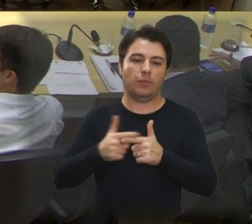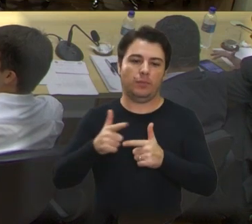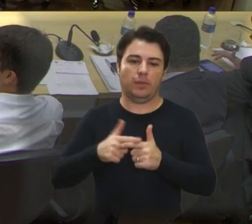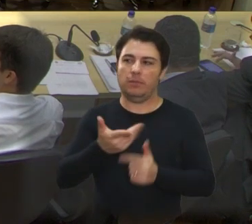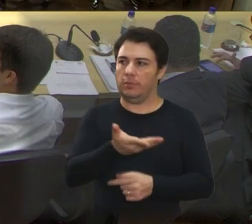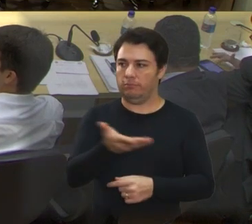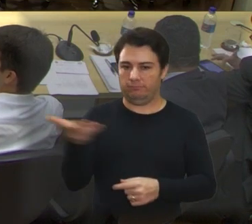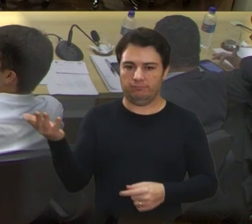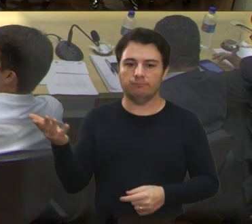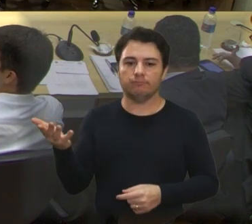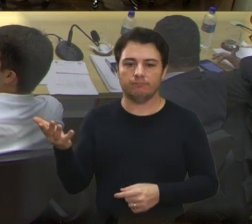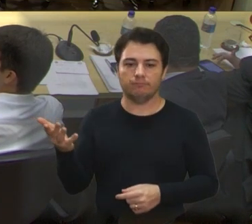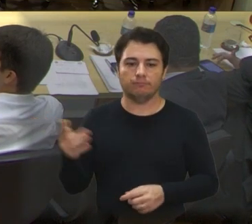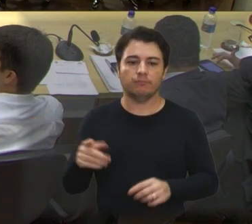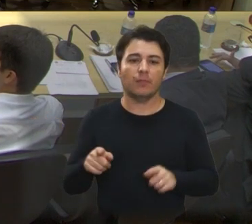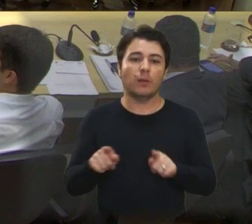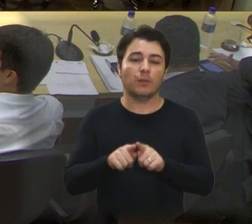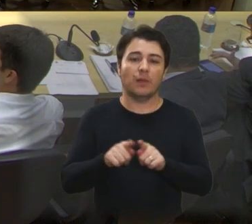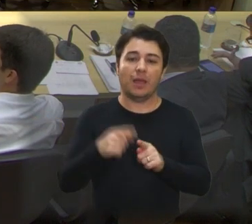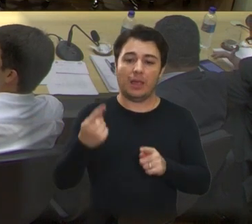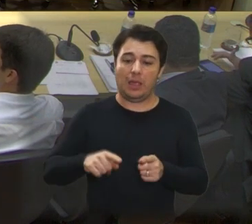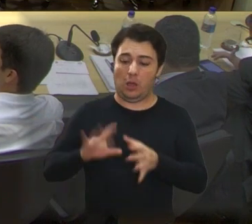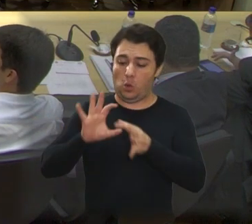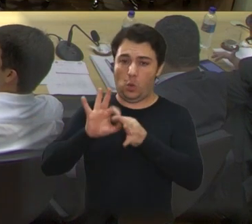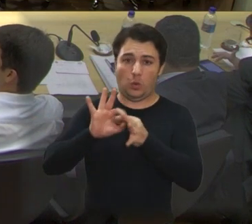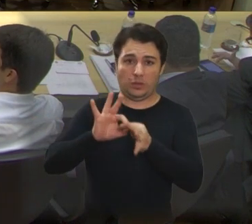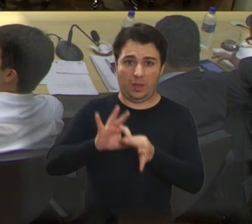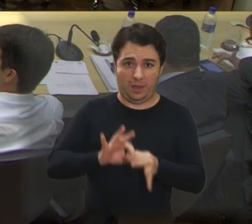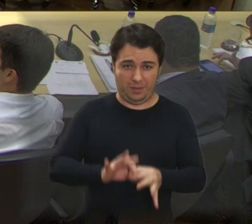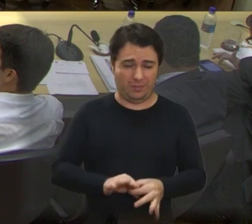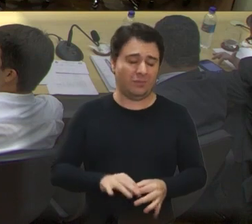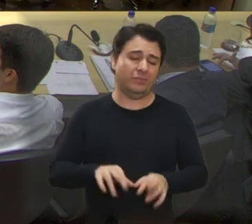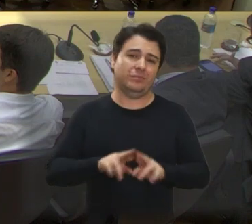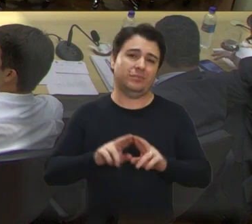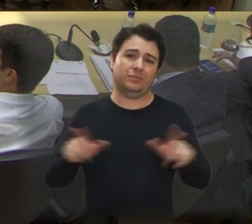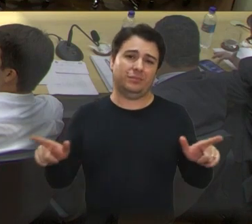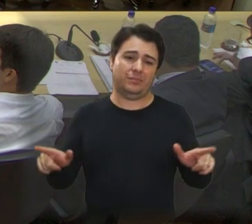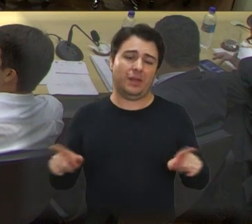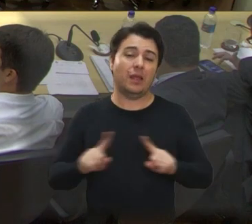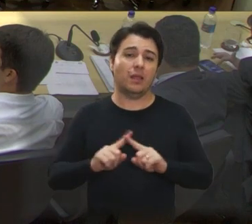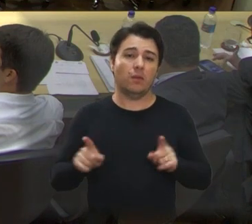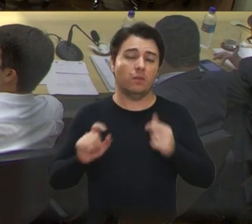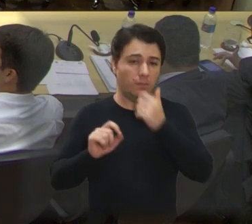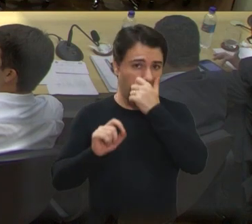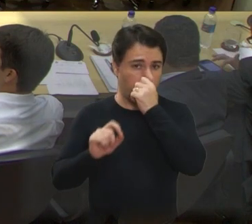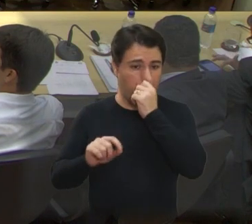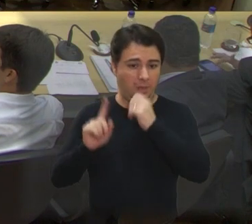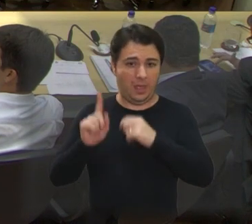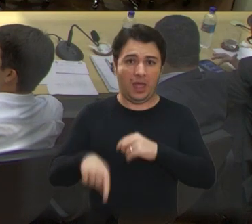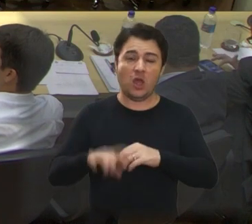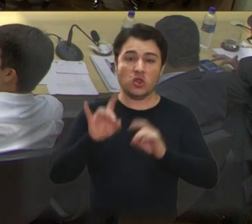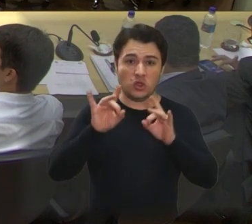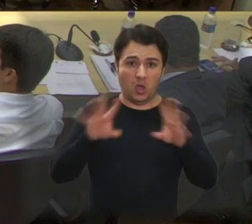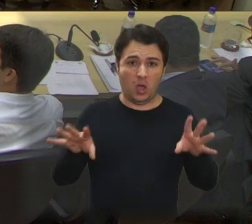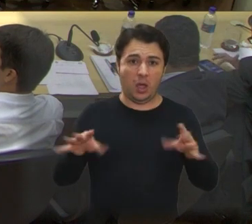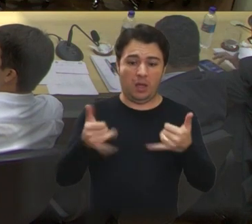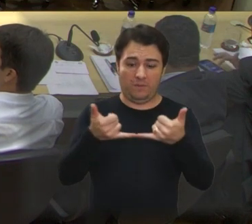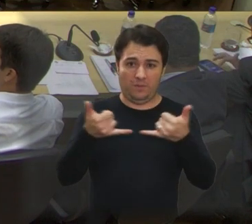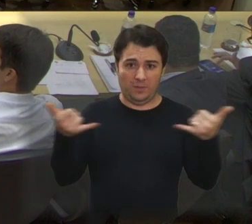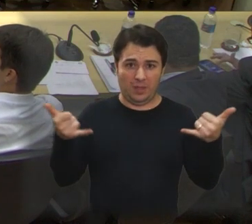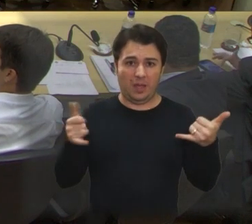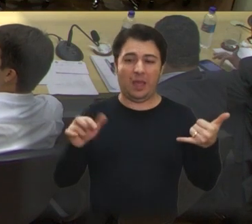todo de problema né o contexto Urbano Ele é cheio de questões que ultrapassam a questão da rede elétrica